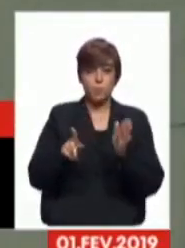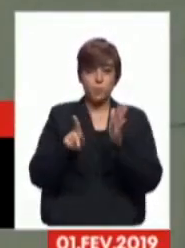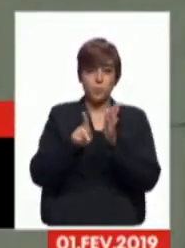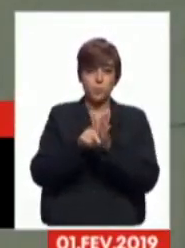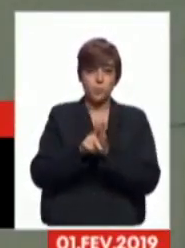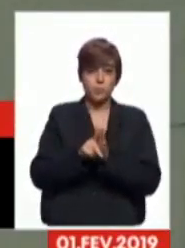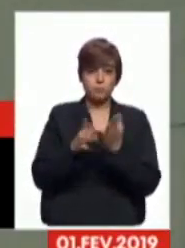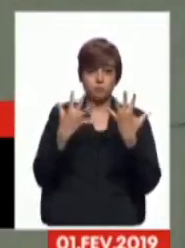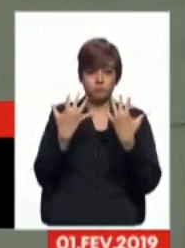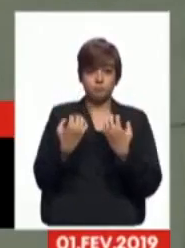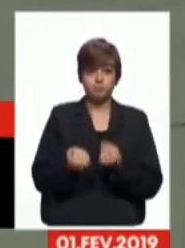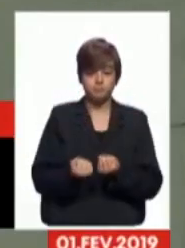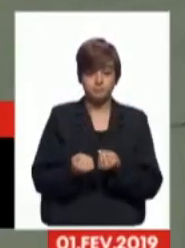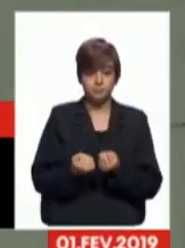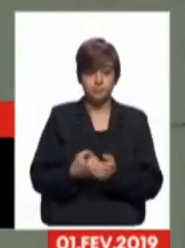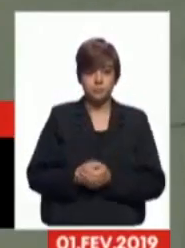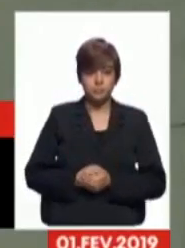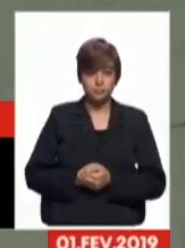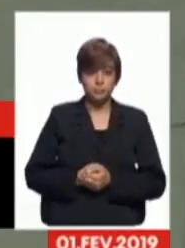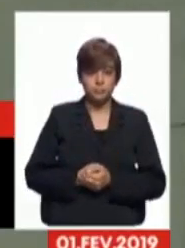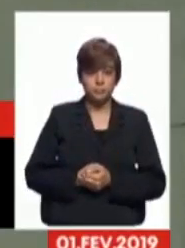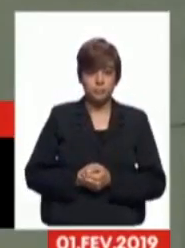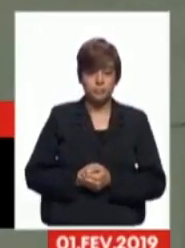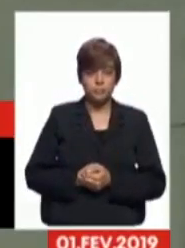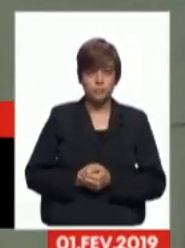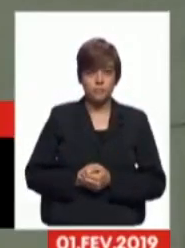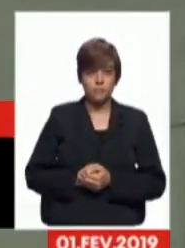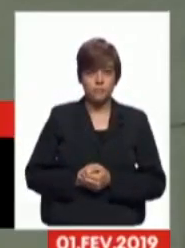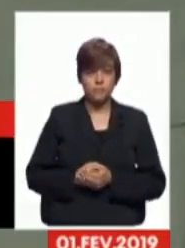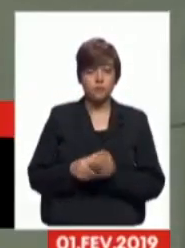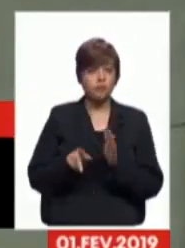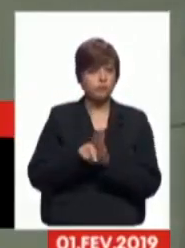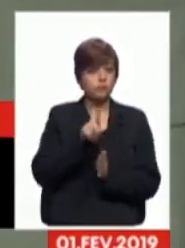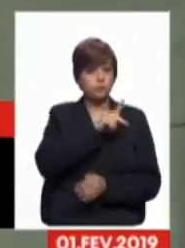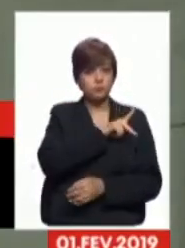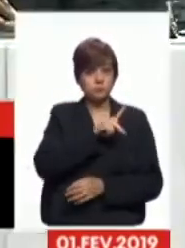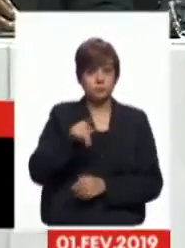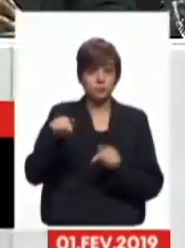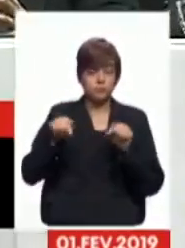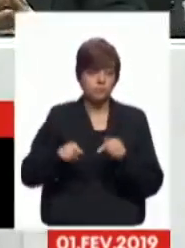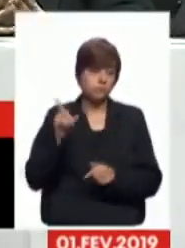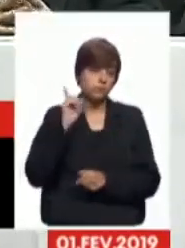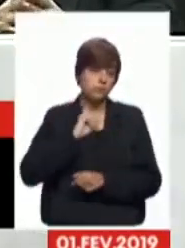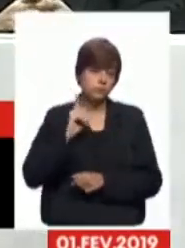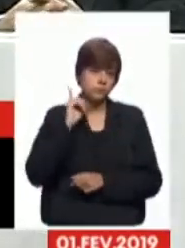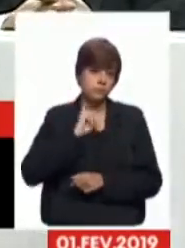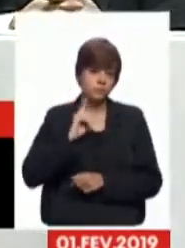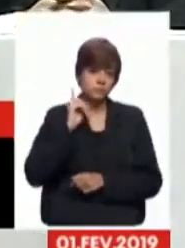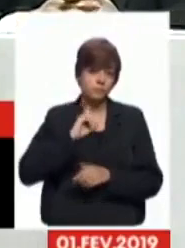No exercício da presidência da Assembleia Legislativa do Estado de Minas Gerais,